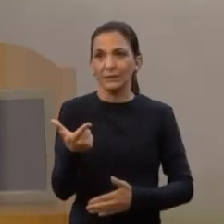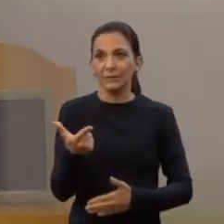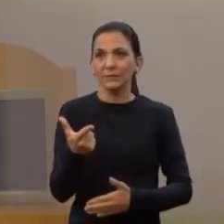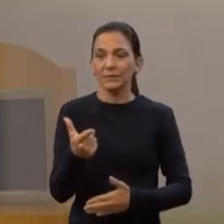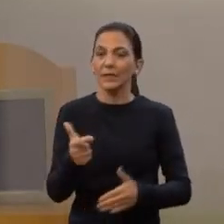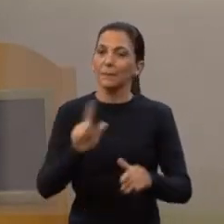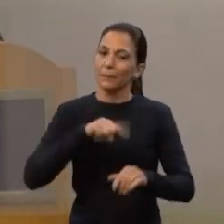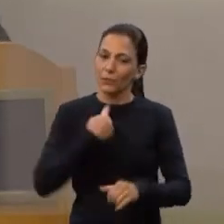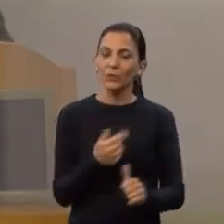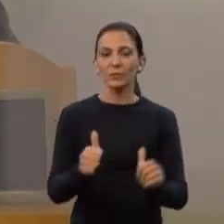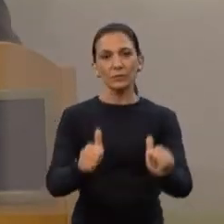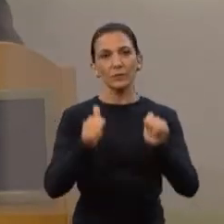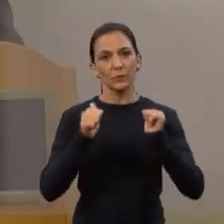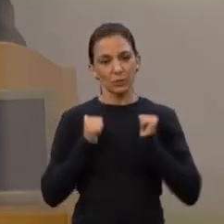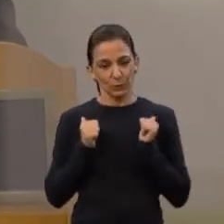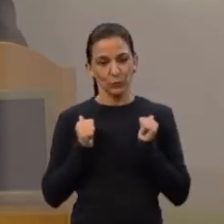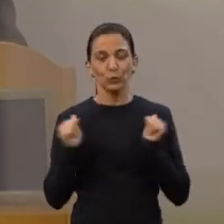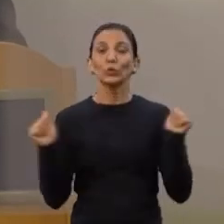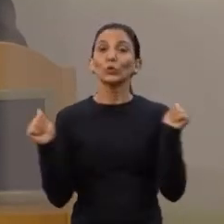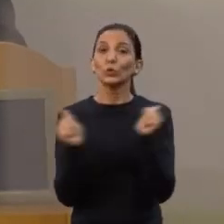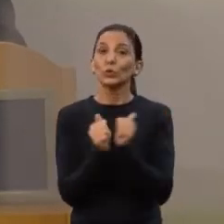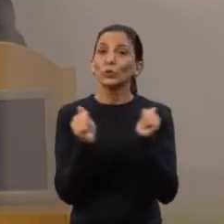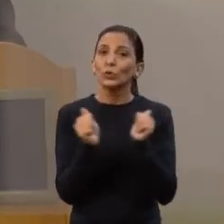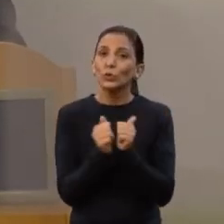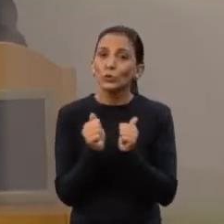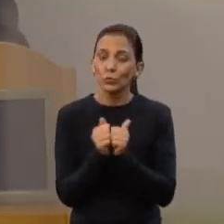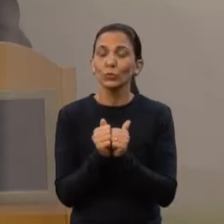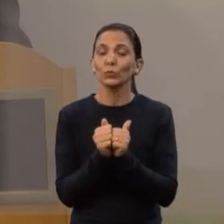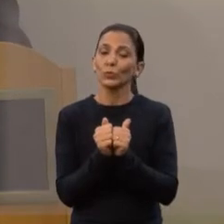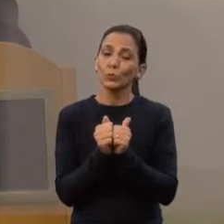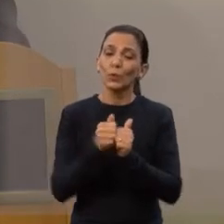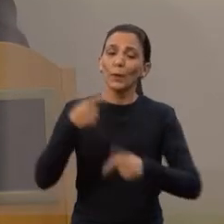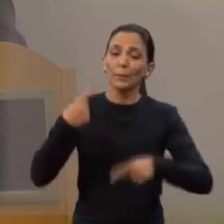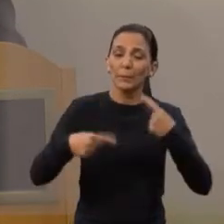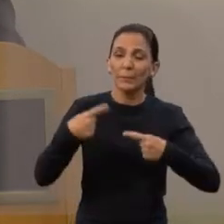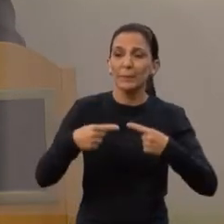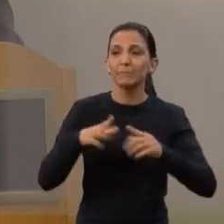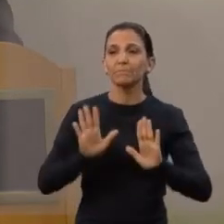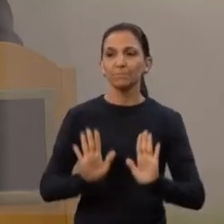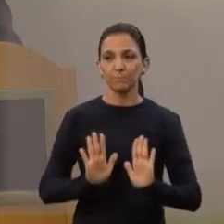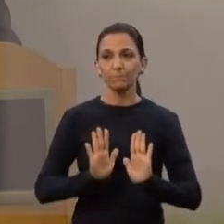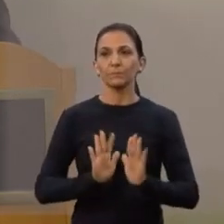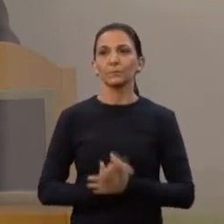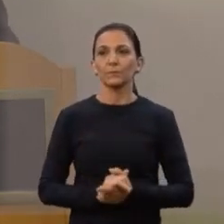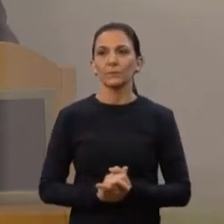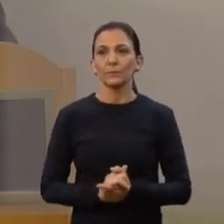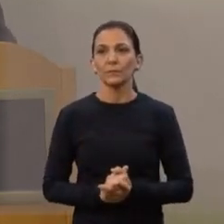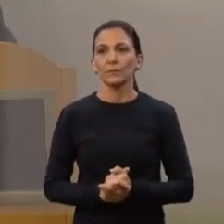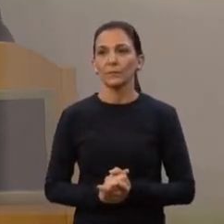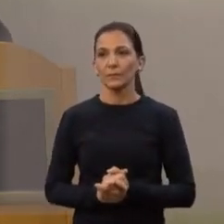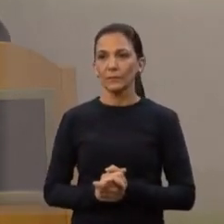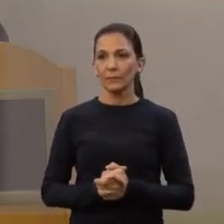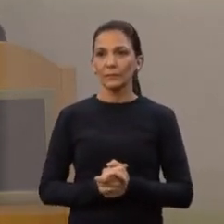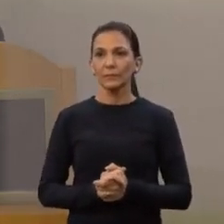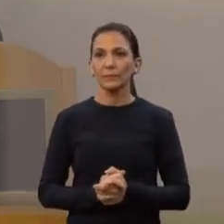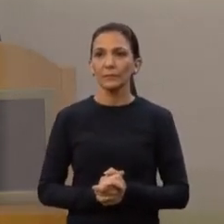omitiu né que se mobilizou em conjunto e não se omitiu é do mais é